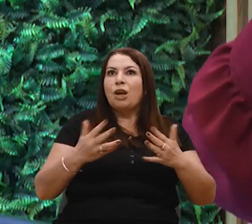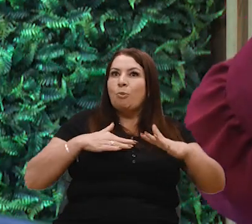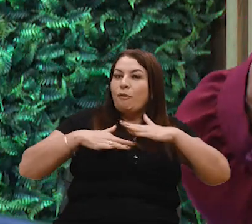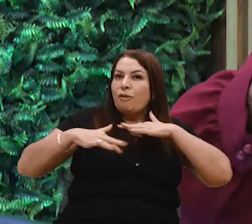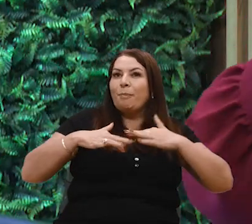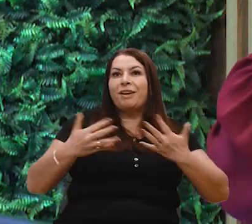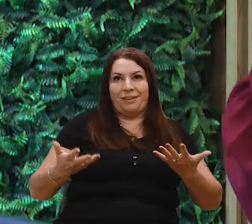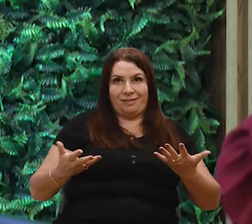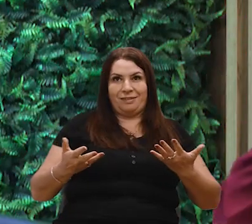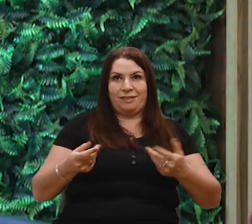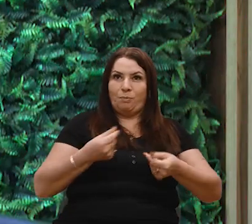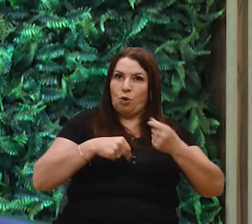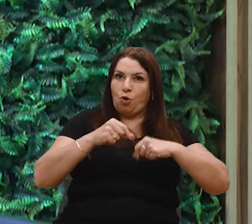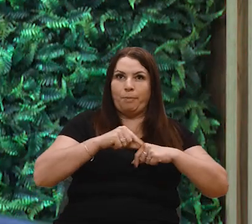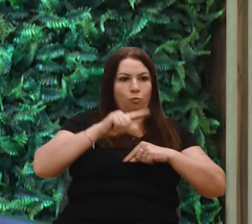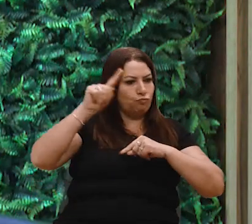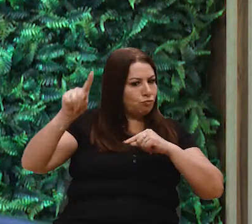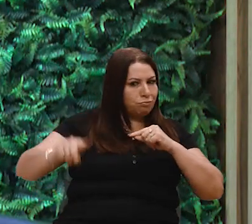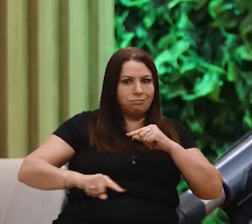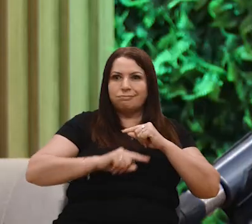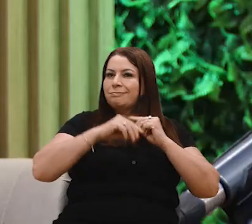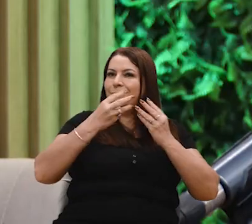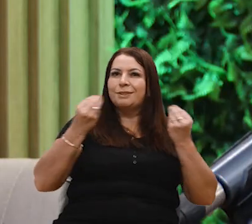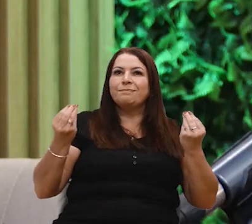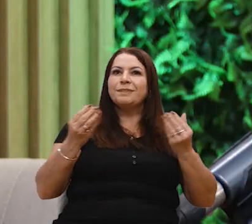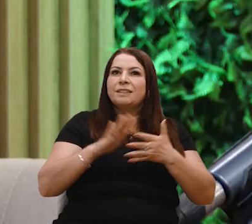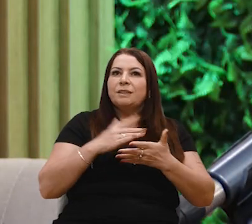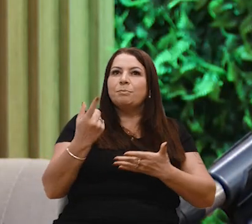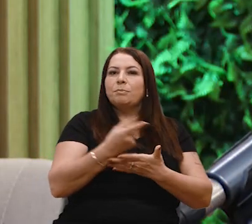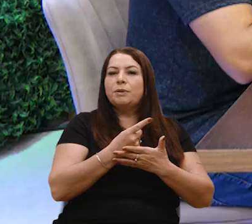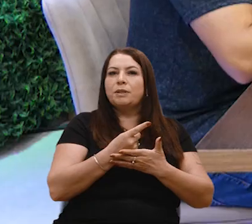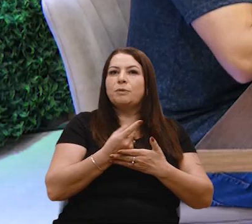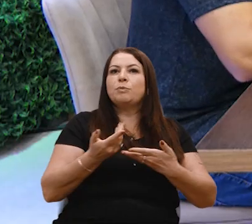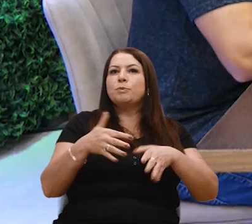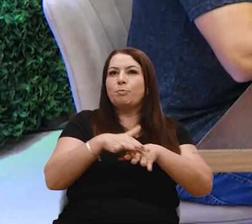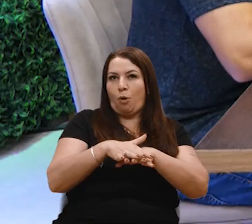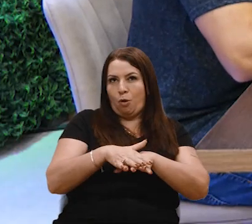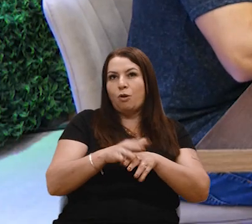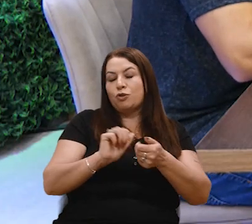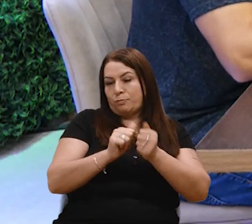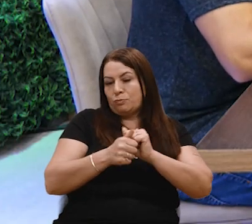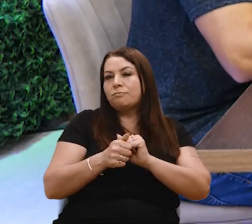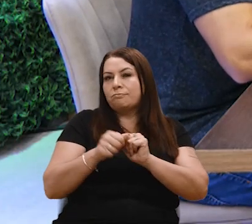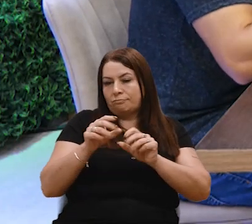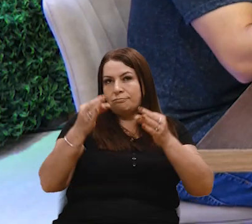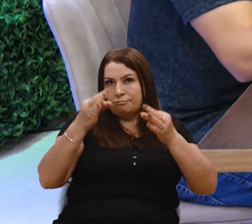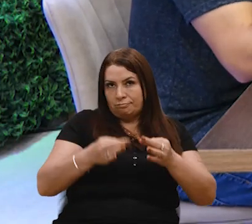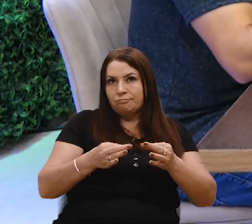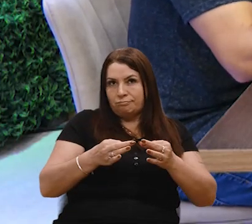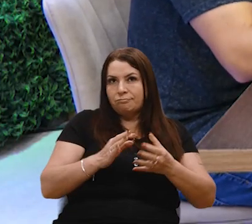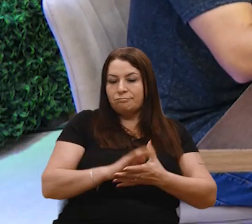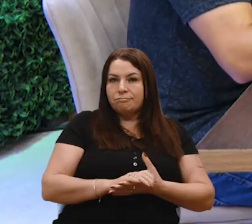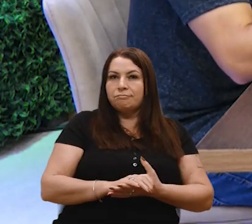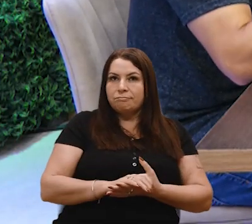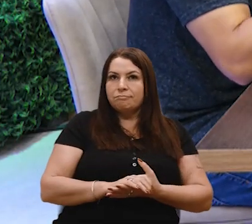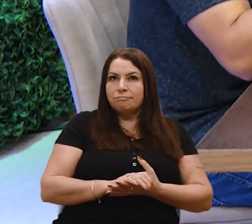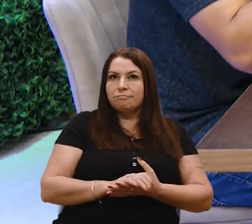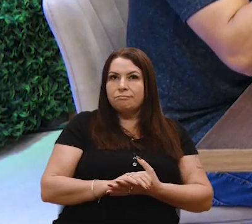um movimento, Não, né? a economia que se faz. gira demais. E é um esporte também muito inclusivo, né? Sim, com